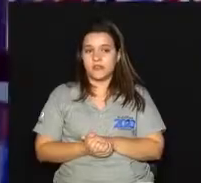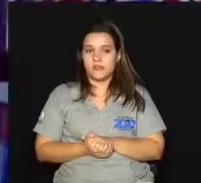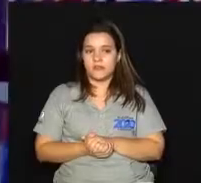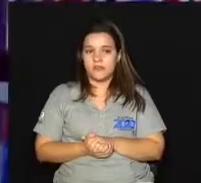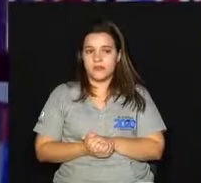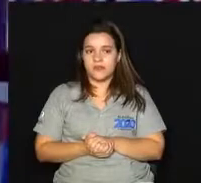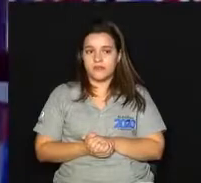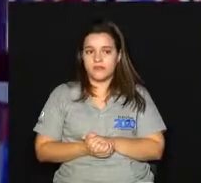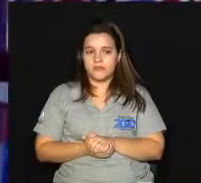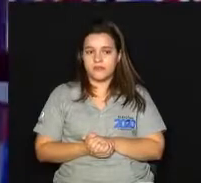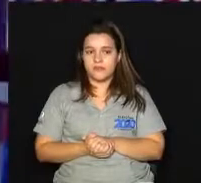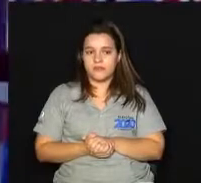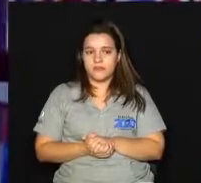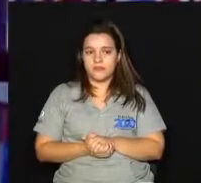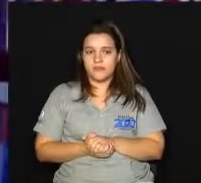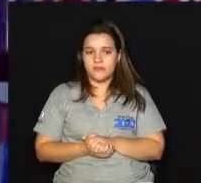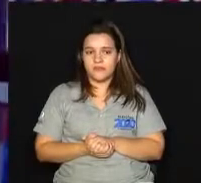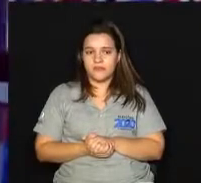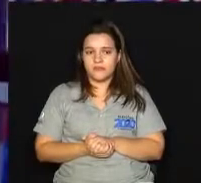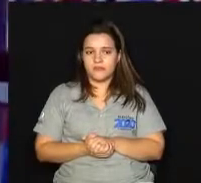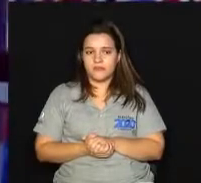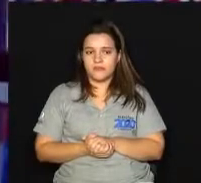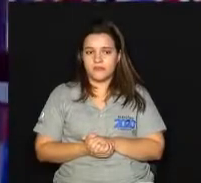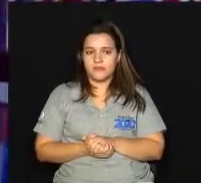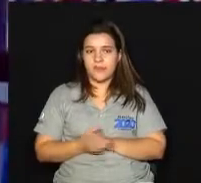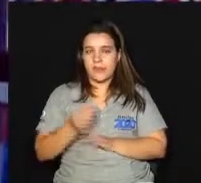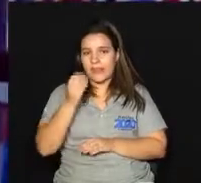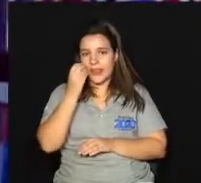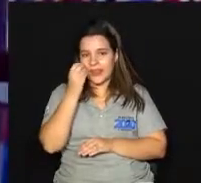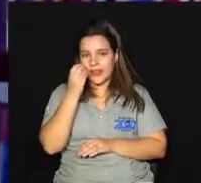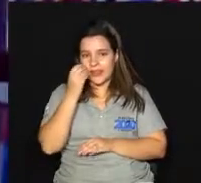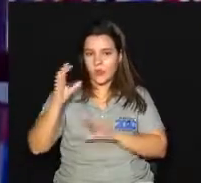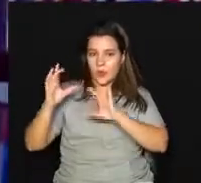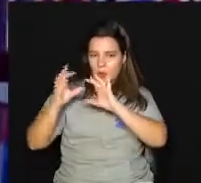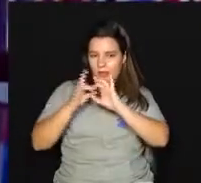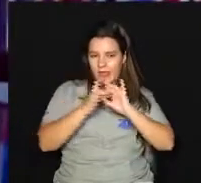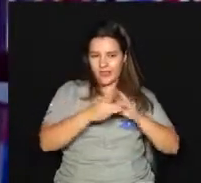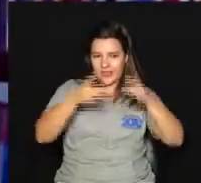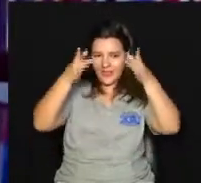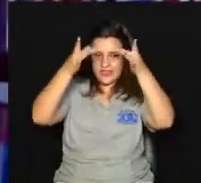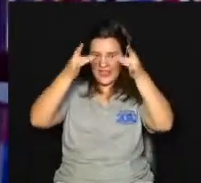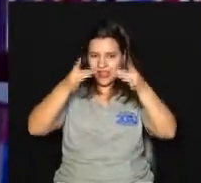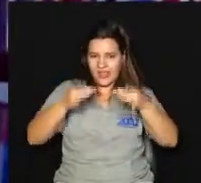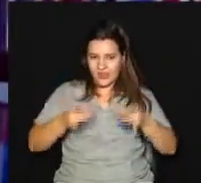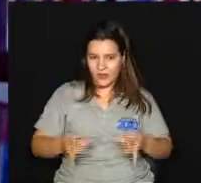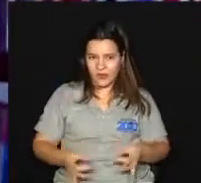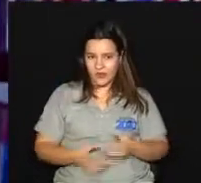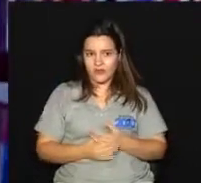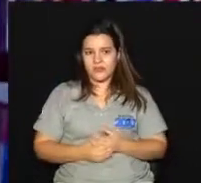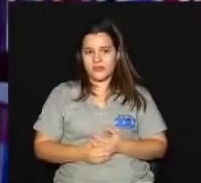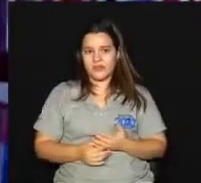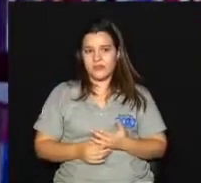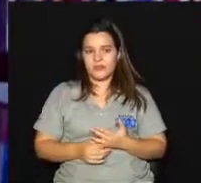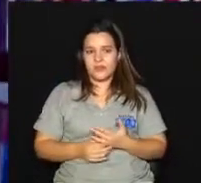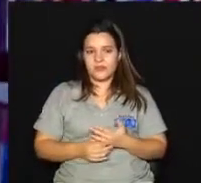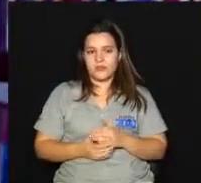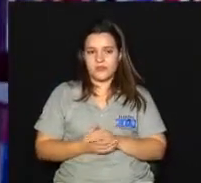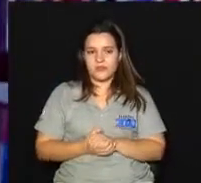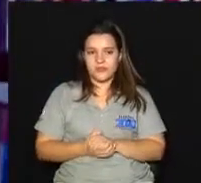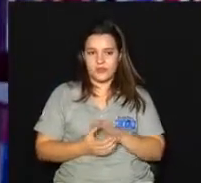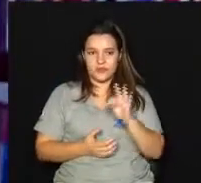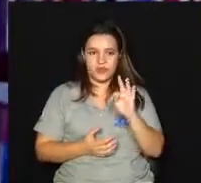primeiro tentar colocar um pouquinho mais em detalhe assim, a questão, o Donald Trump não é